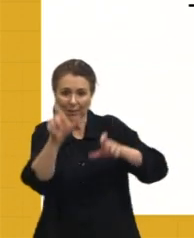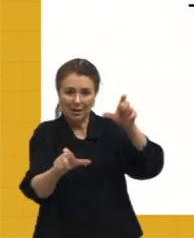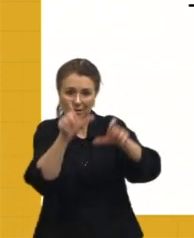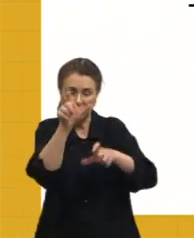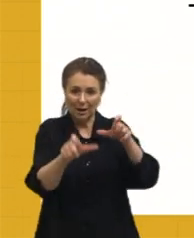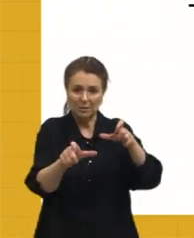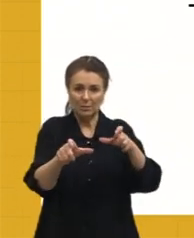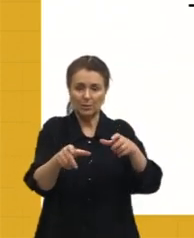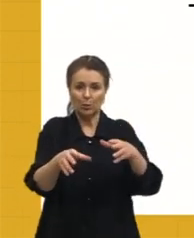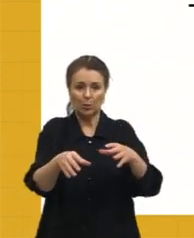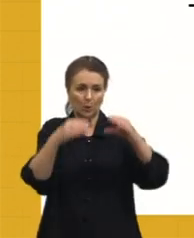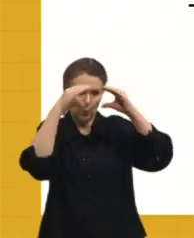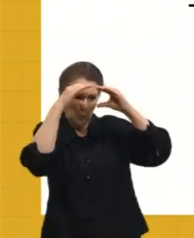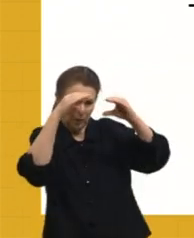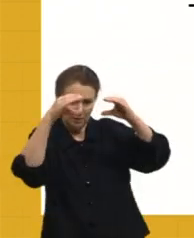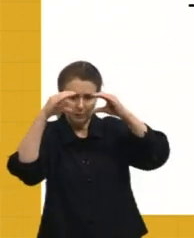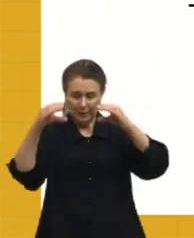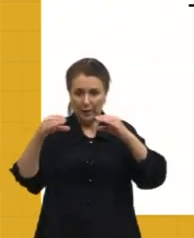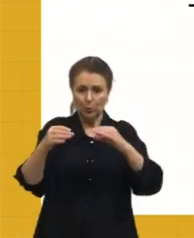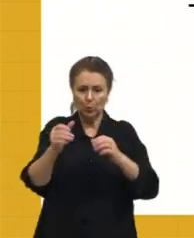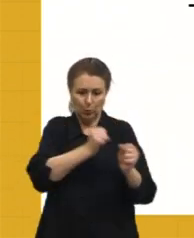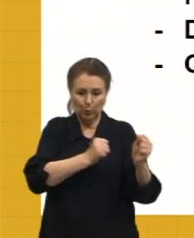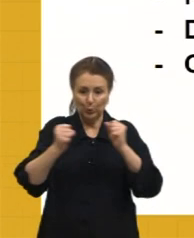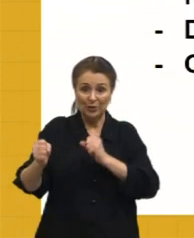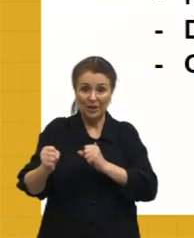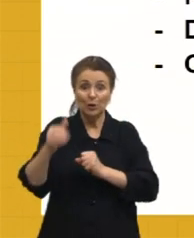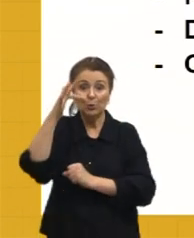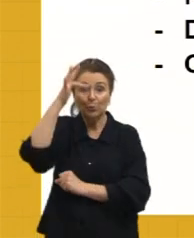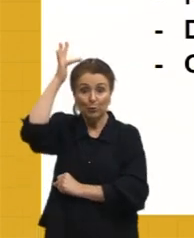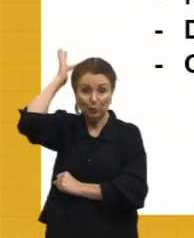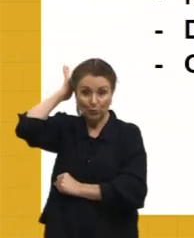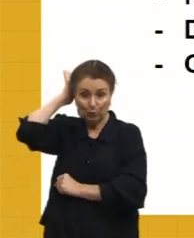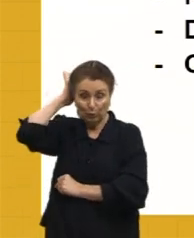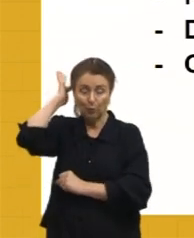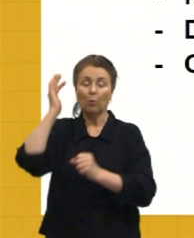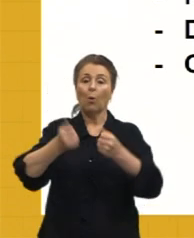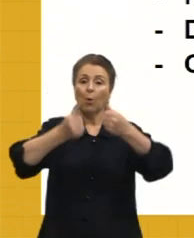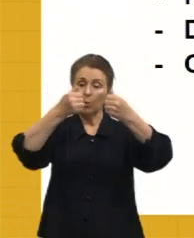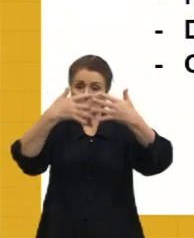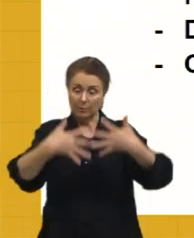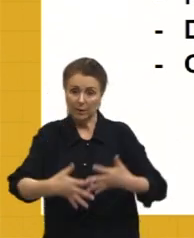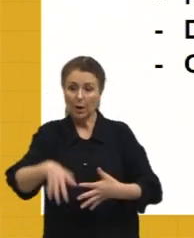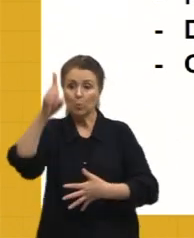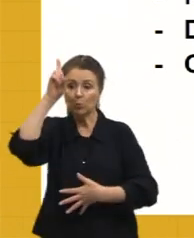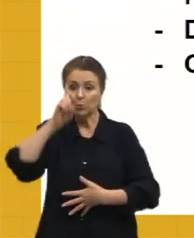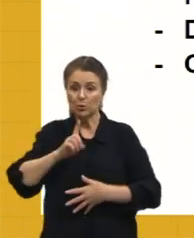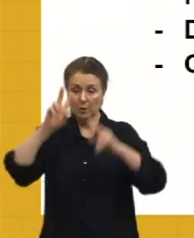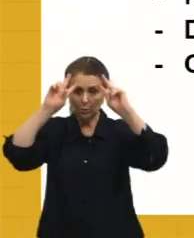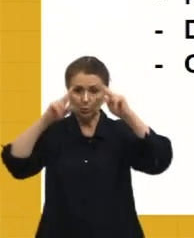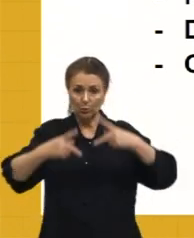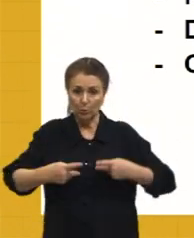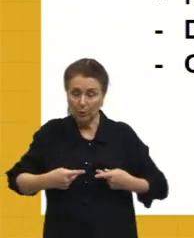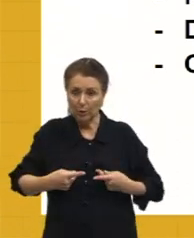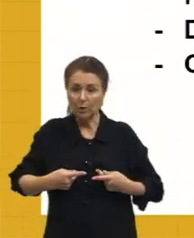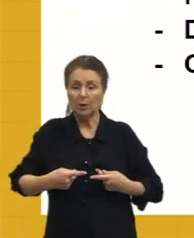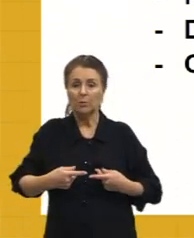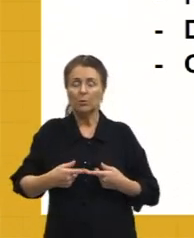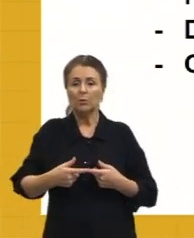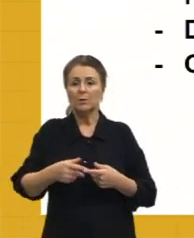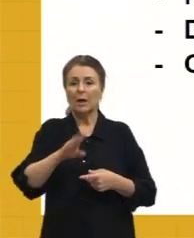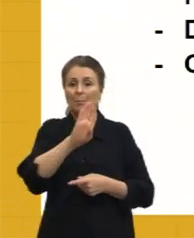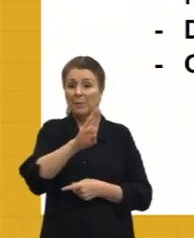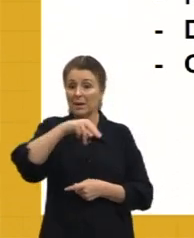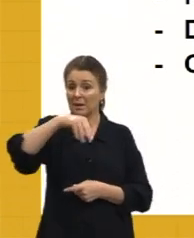disciplinaridade o micro poder que o contrata também questão dos Direitos Humanos tá na bncc